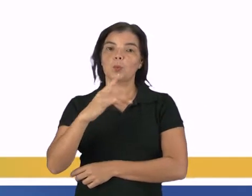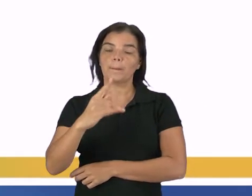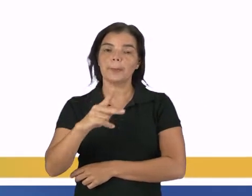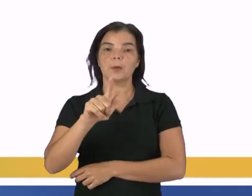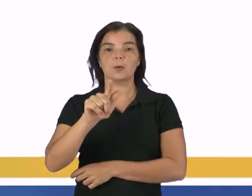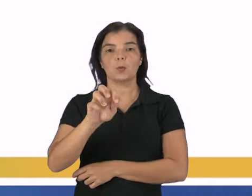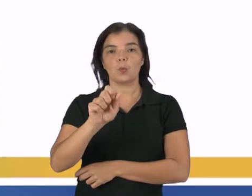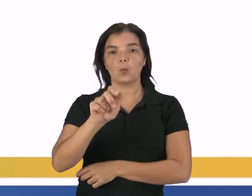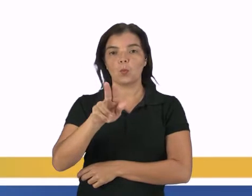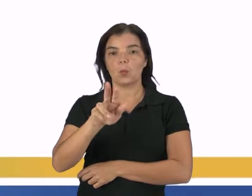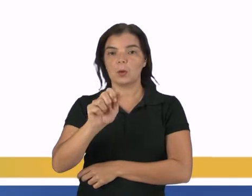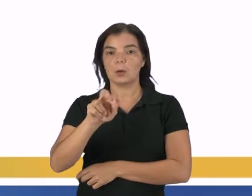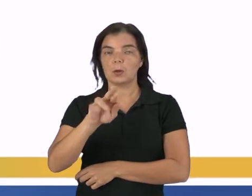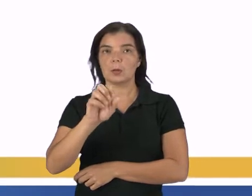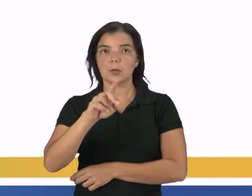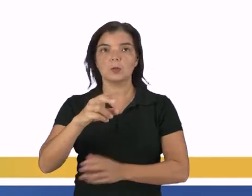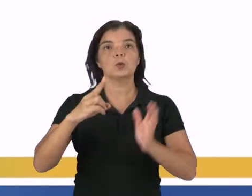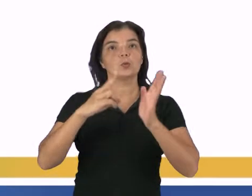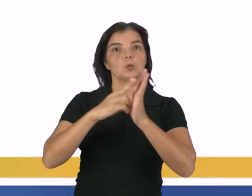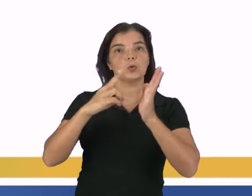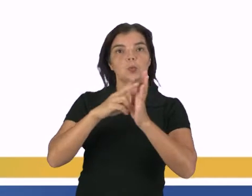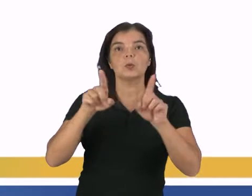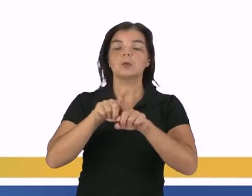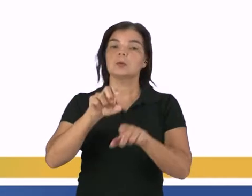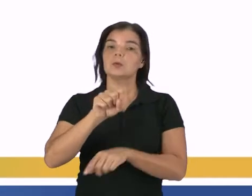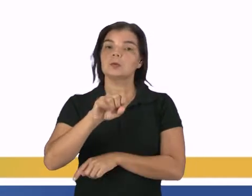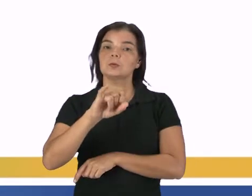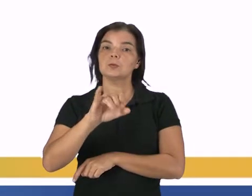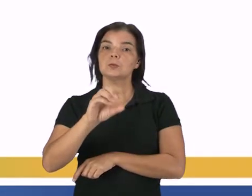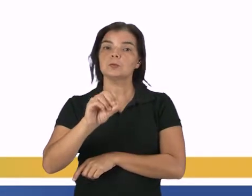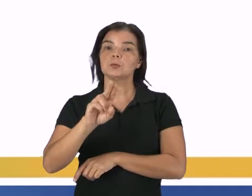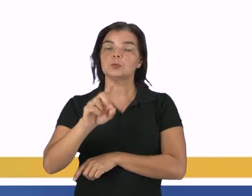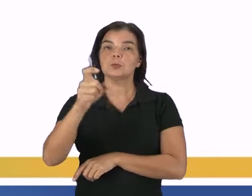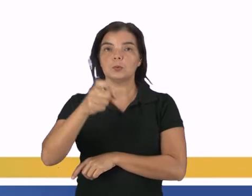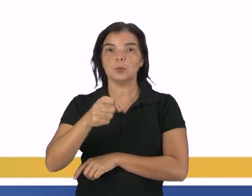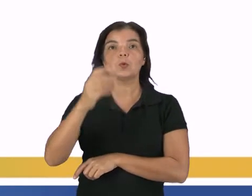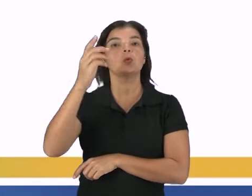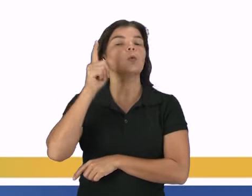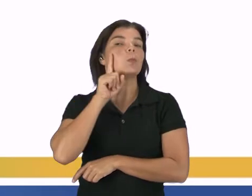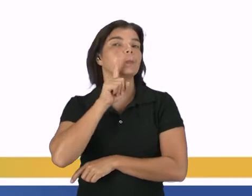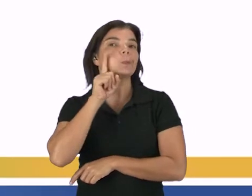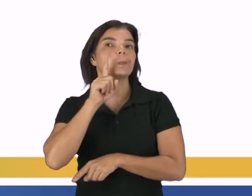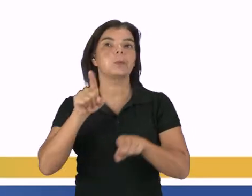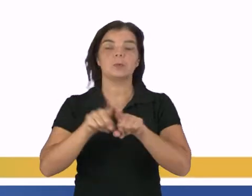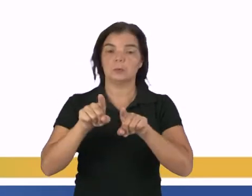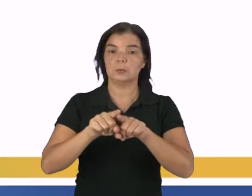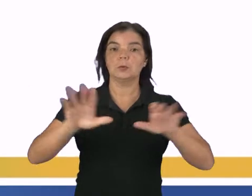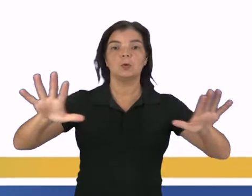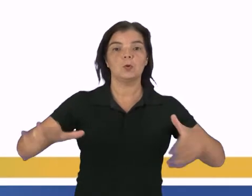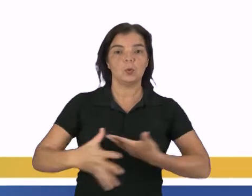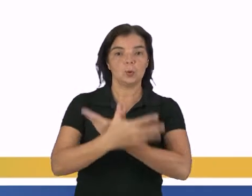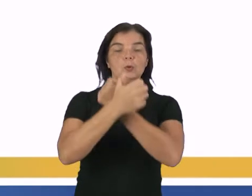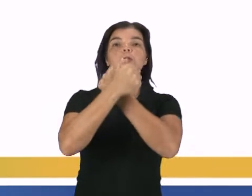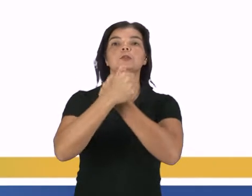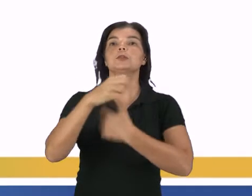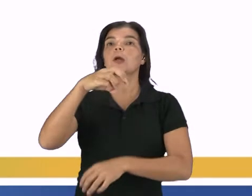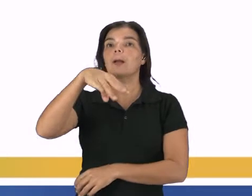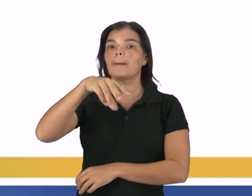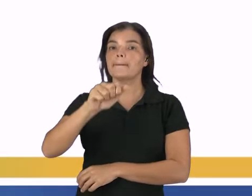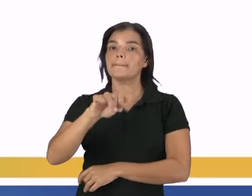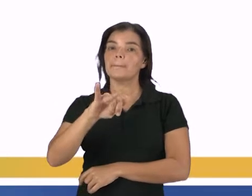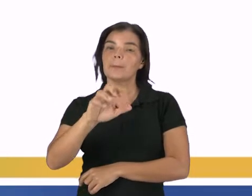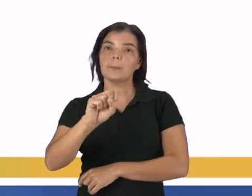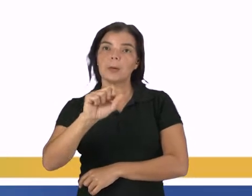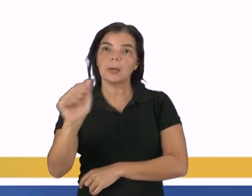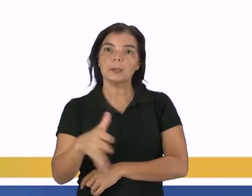no Brasil e os Sioux nos Estados Unidos, astecas, maias e incas são considerados construtores